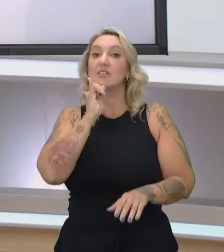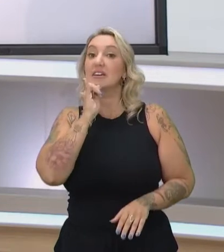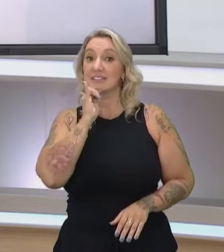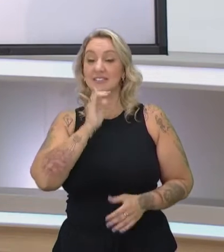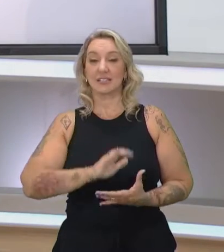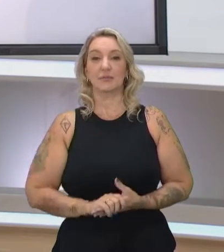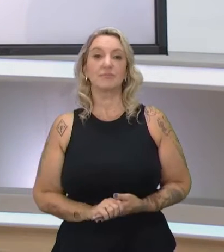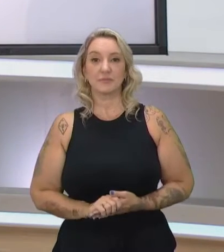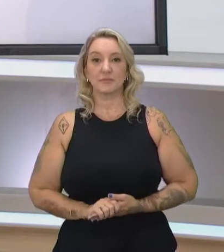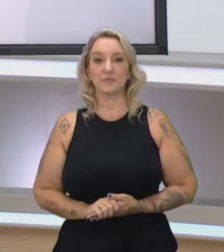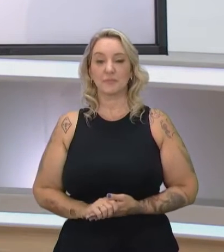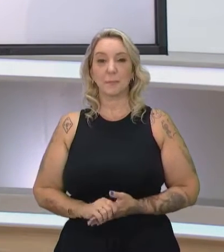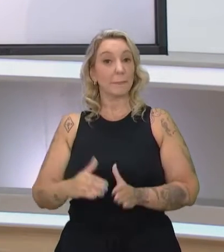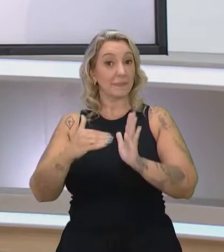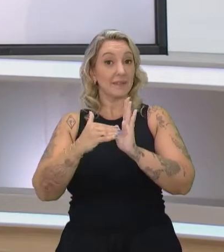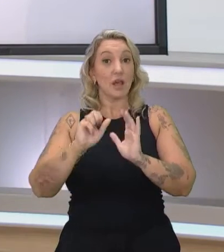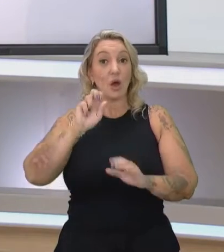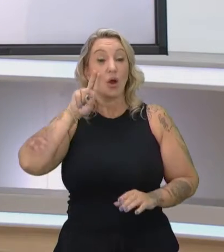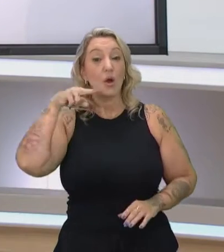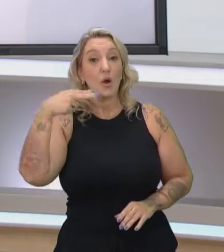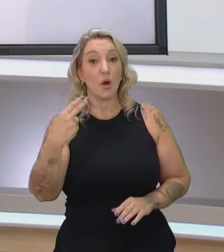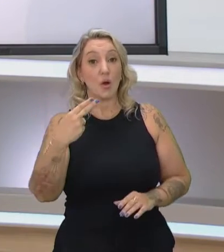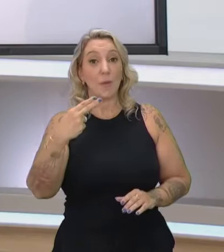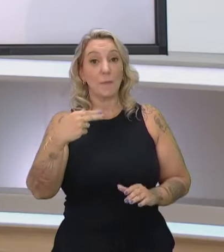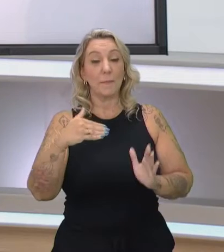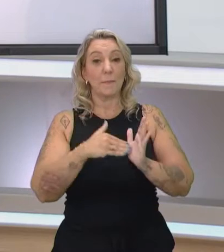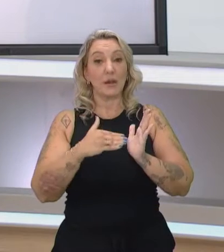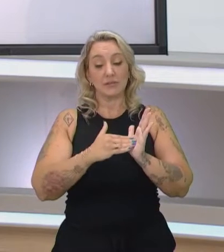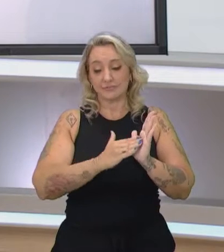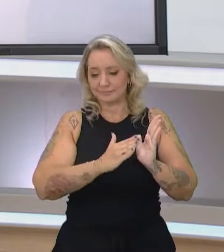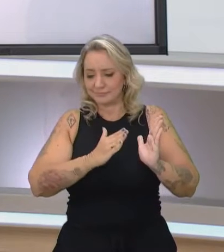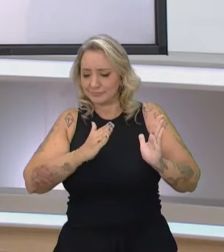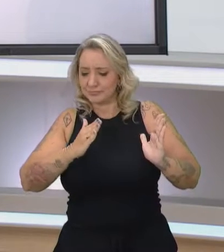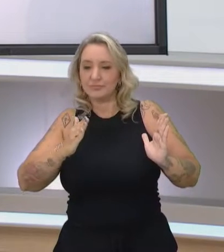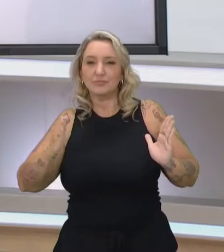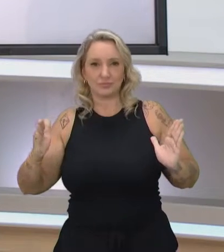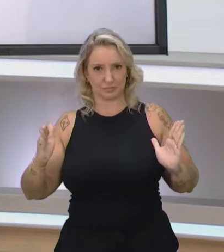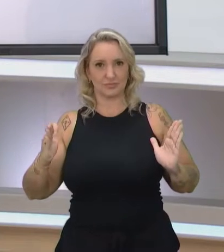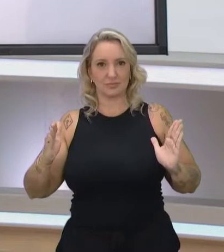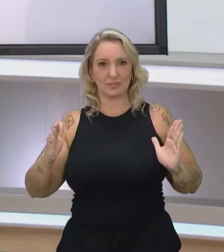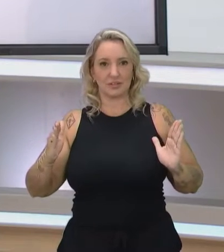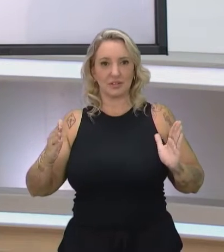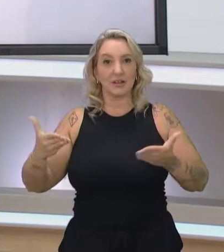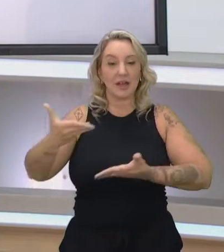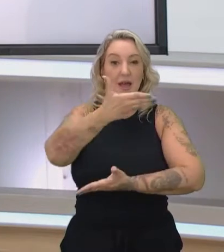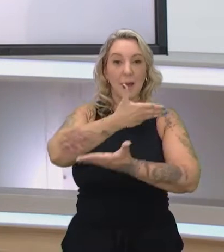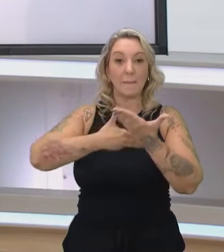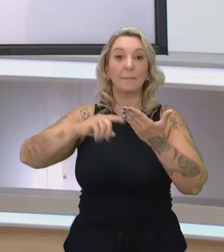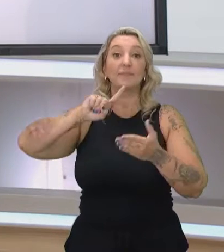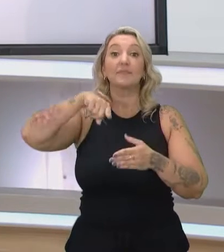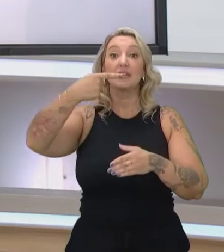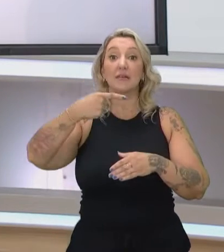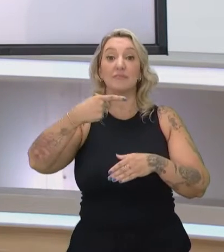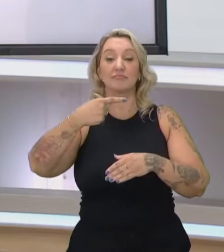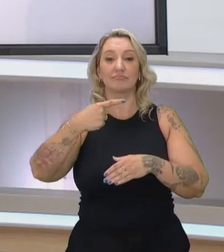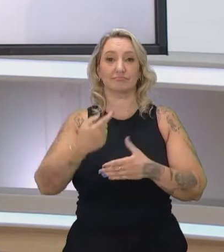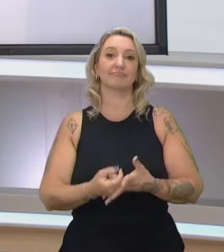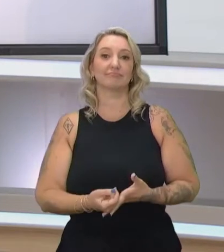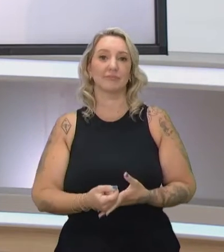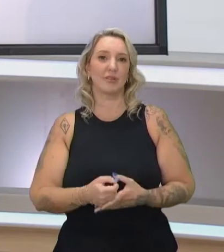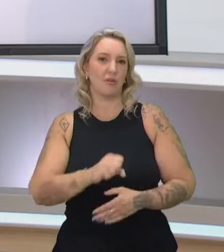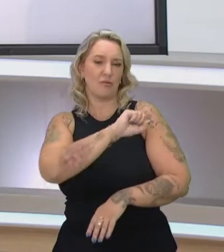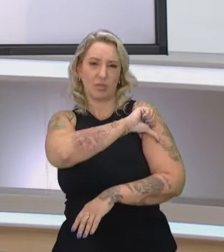dei aí desse prazo. Ou pode ser um prazo também a longo prazo, fazer um intercâmbio depois que acabar o ensino médio, depois